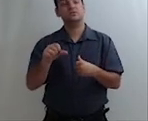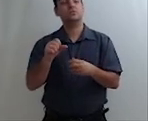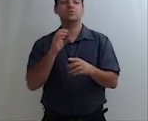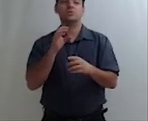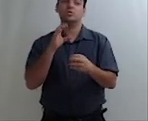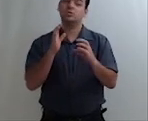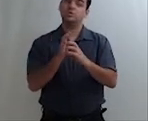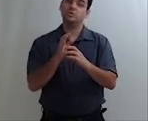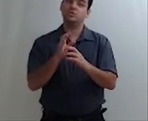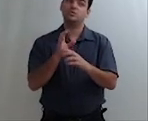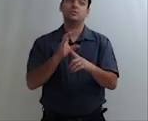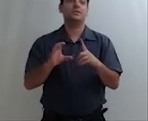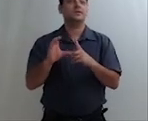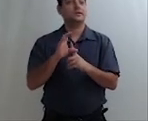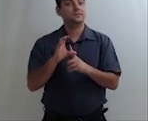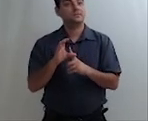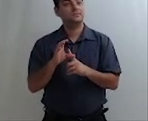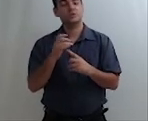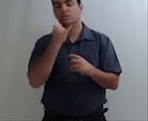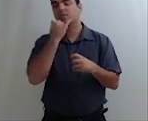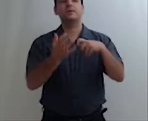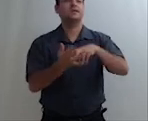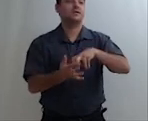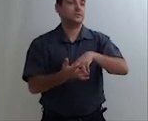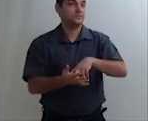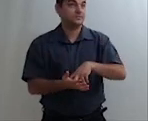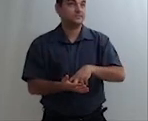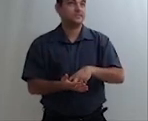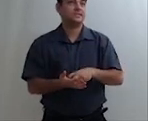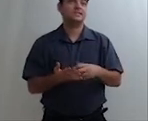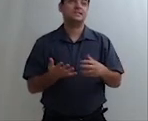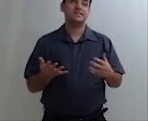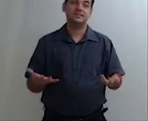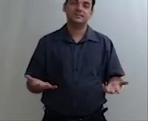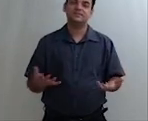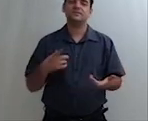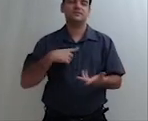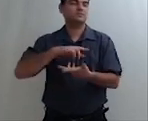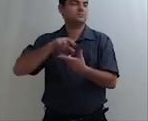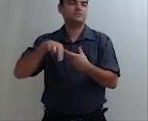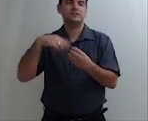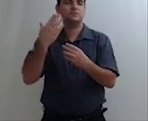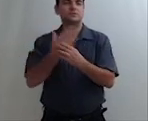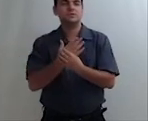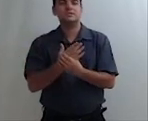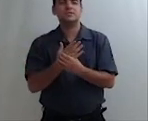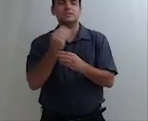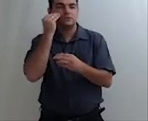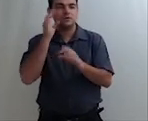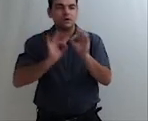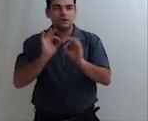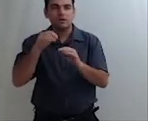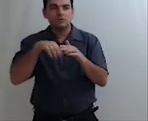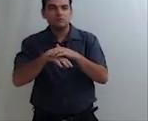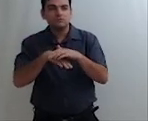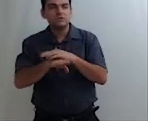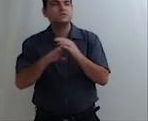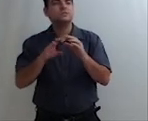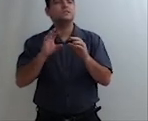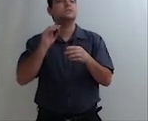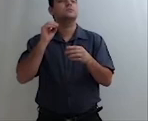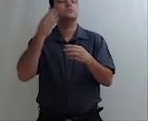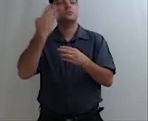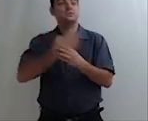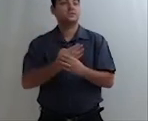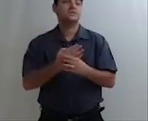jurisprudência essa casa tem entendido que é necessário que sejam apontadas as omissões e contradições ou obscuridades consideradas como existentes no acordem recorrido